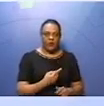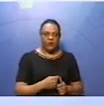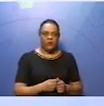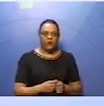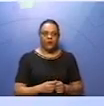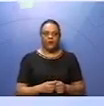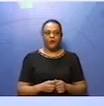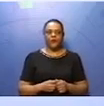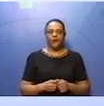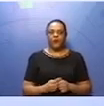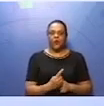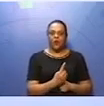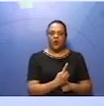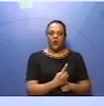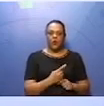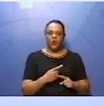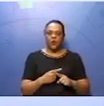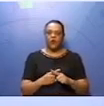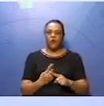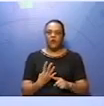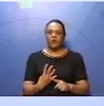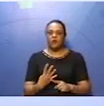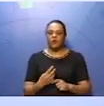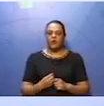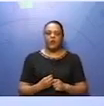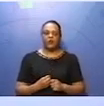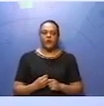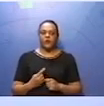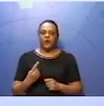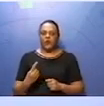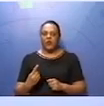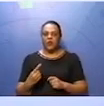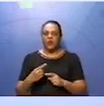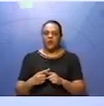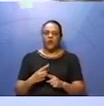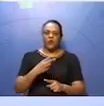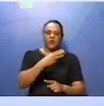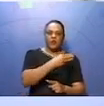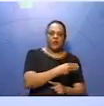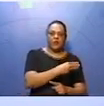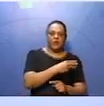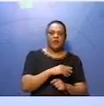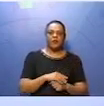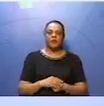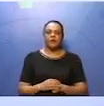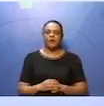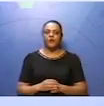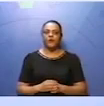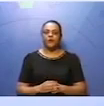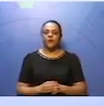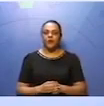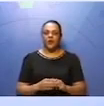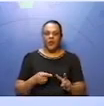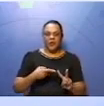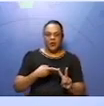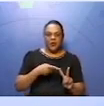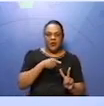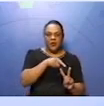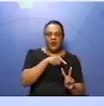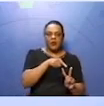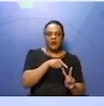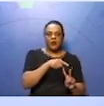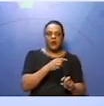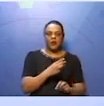Esse 1 vezes o 4 e esse 1 vezes esse 3. E os índices aqui fora, ó,